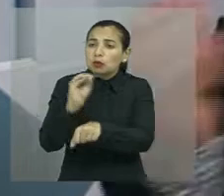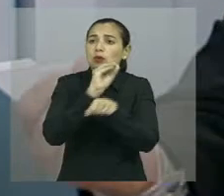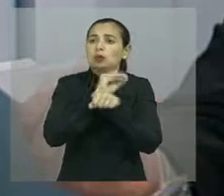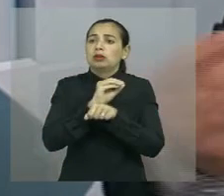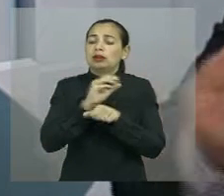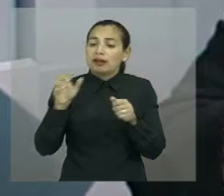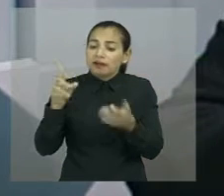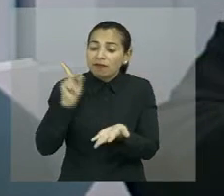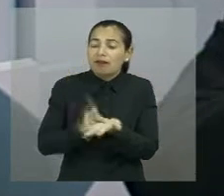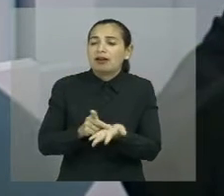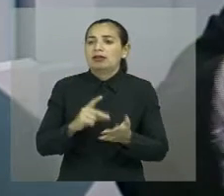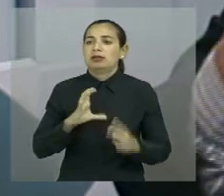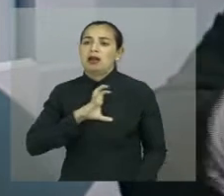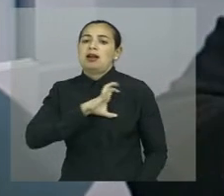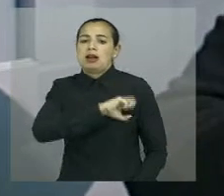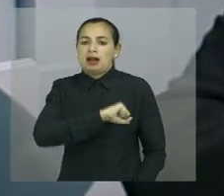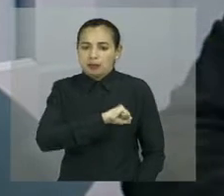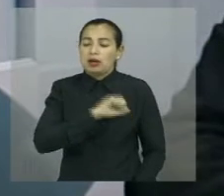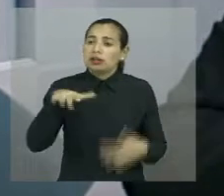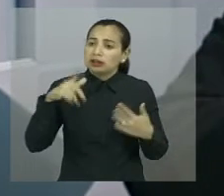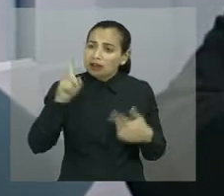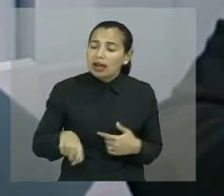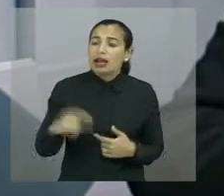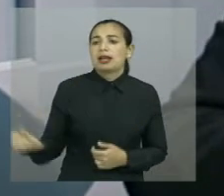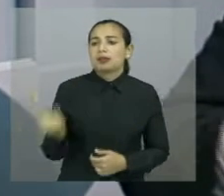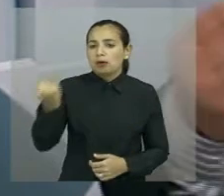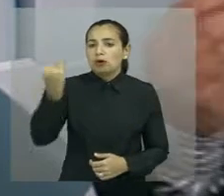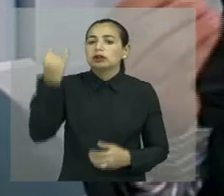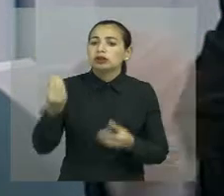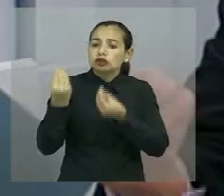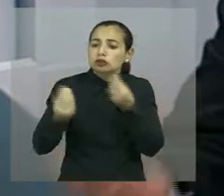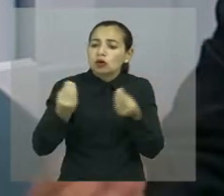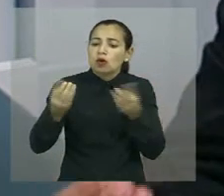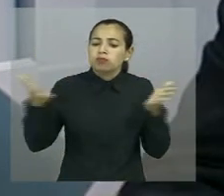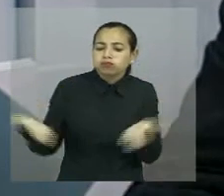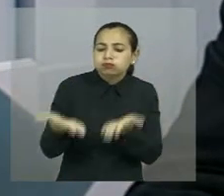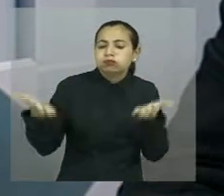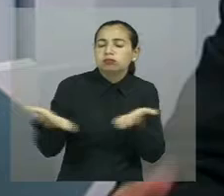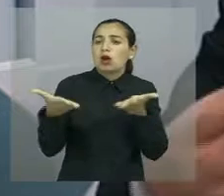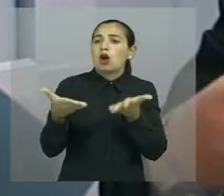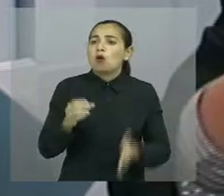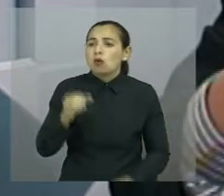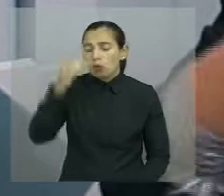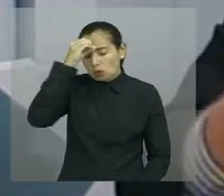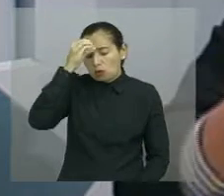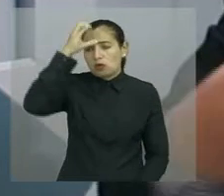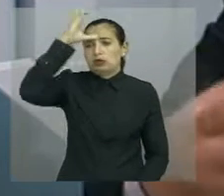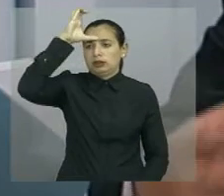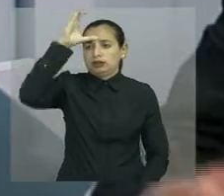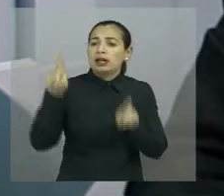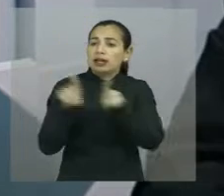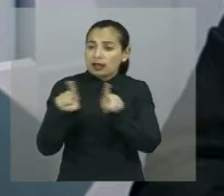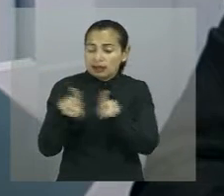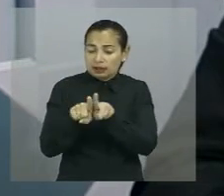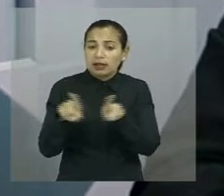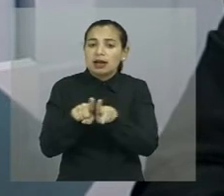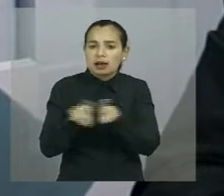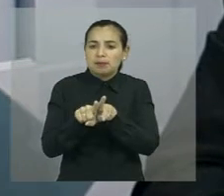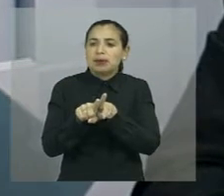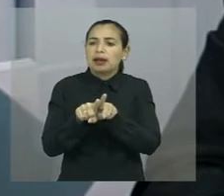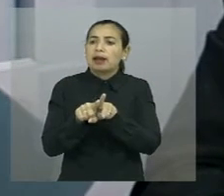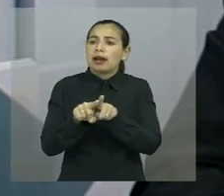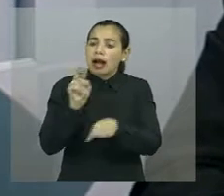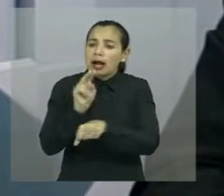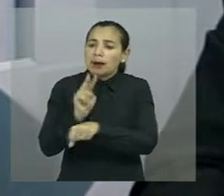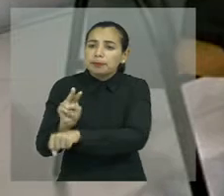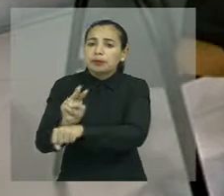ama quem conhece. Por isso a relevância de nós investirmos no conhecimento e no cuidado e na proteção à